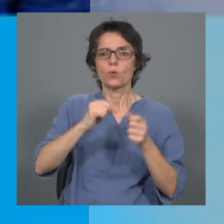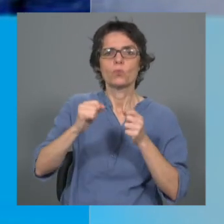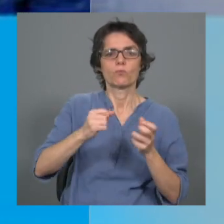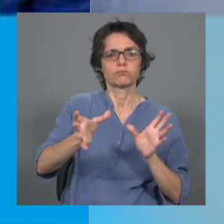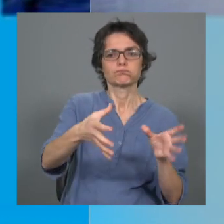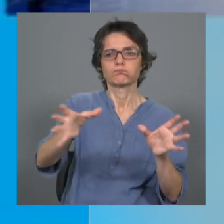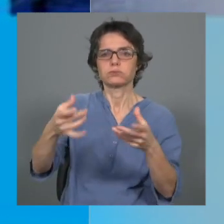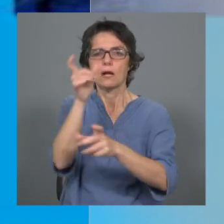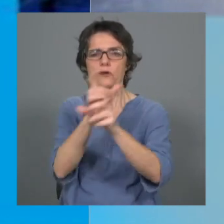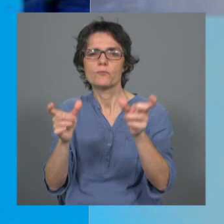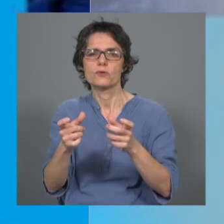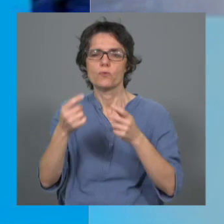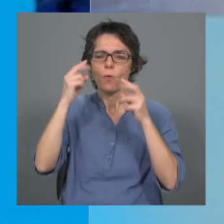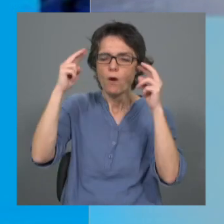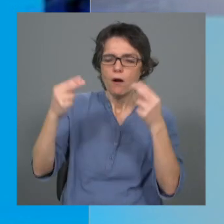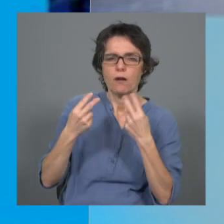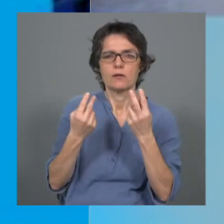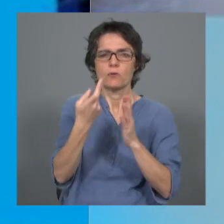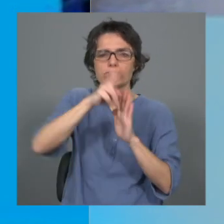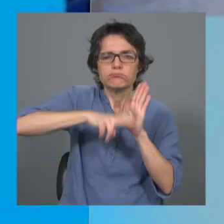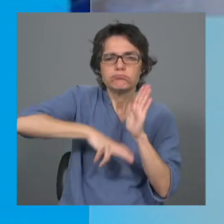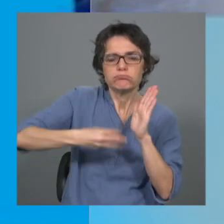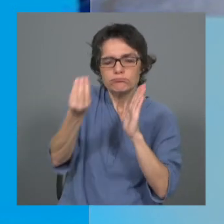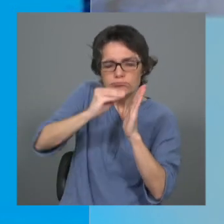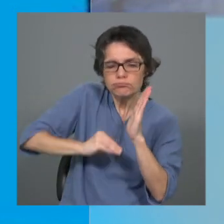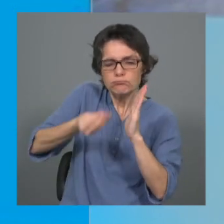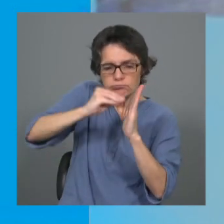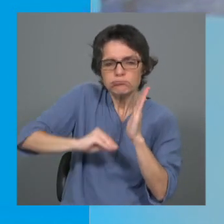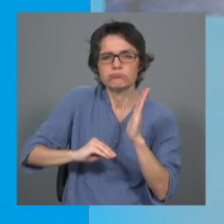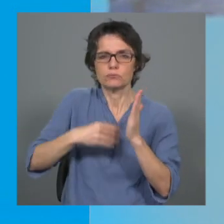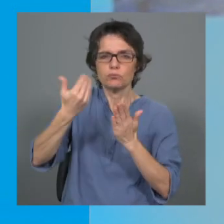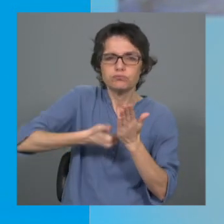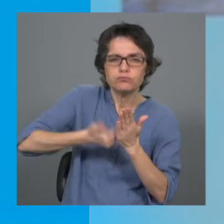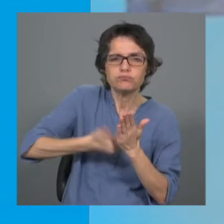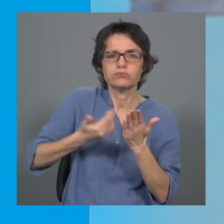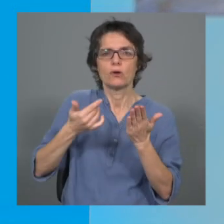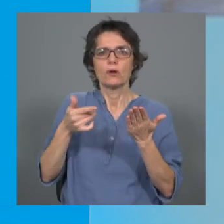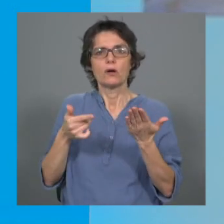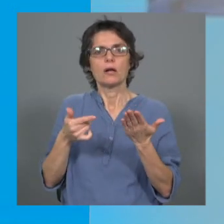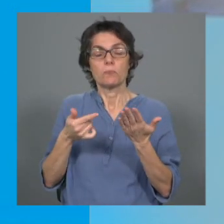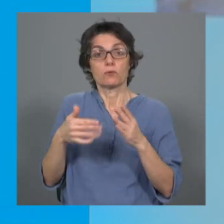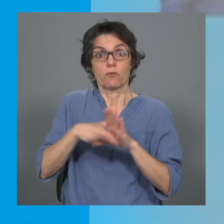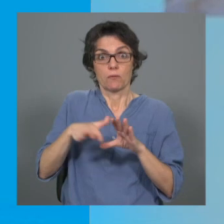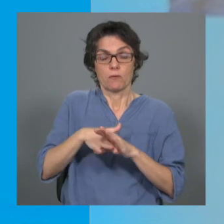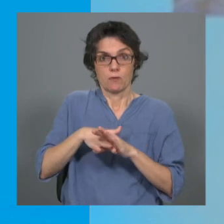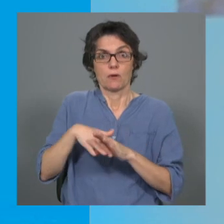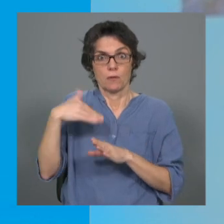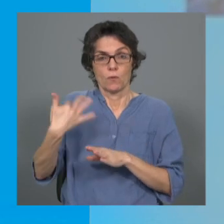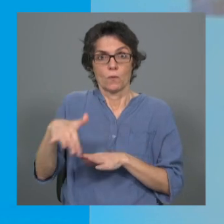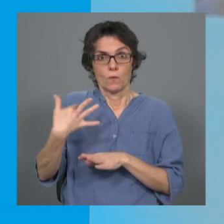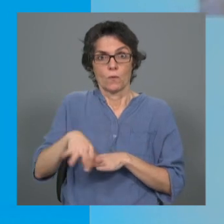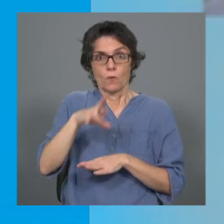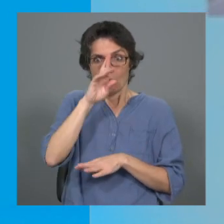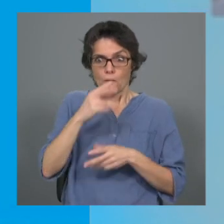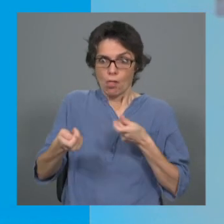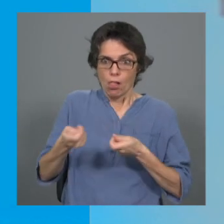tudo resultava em relatórios, em páginas escritas, numa participação muito